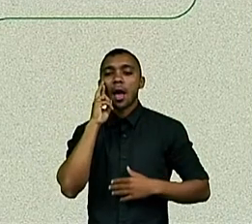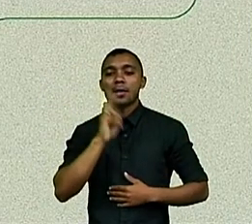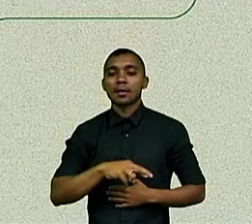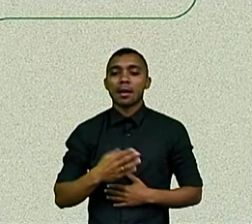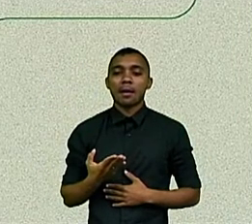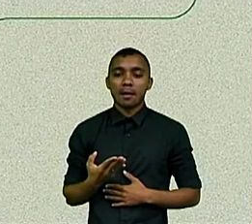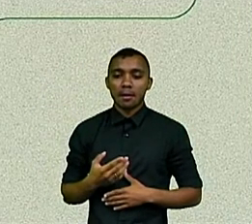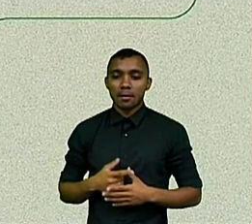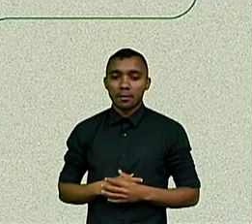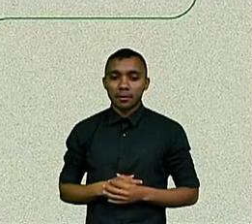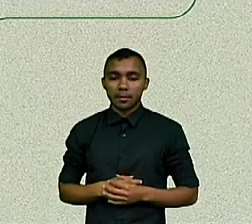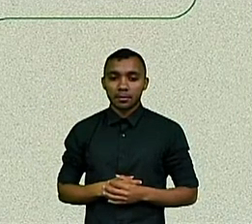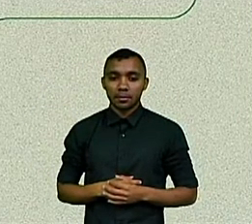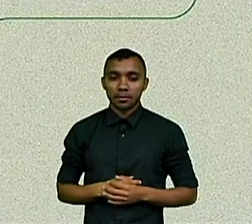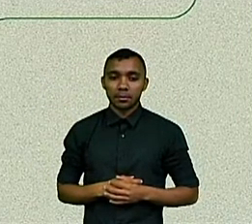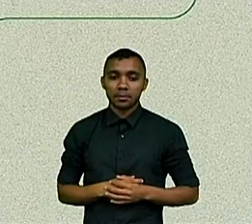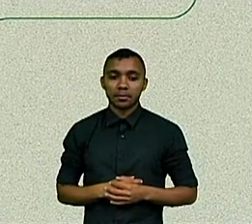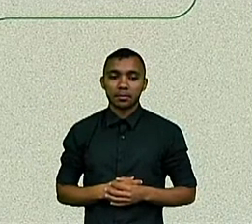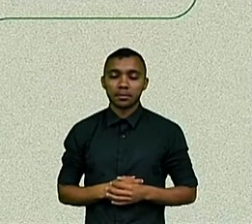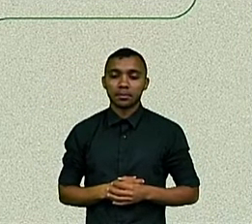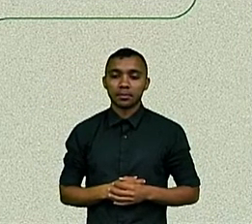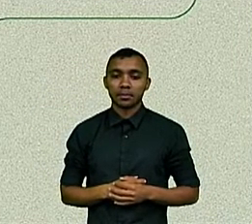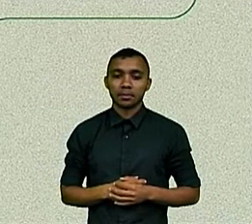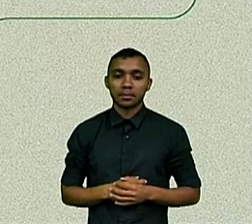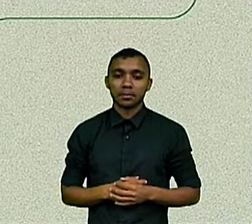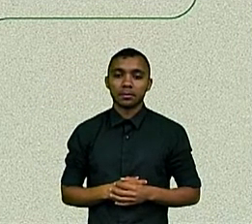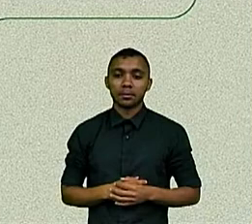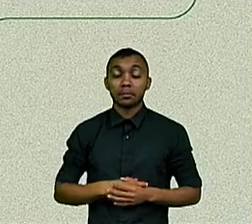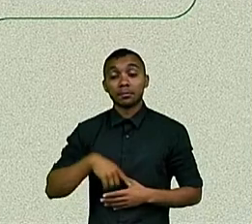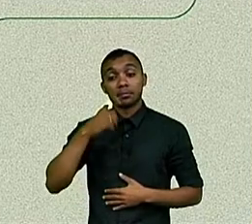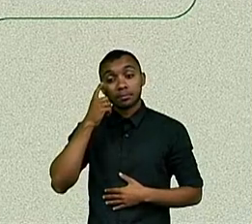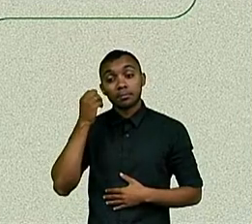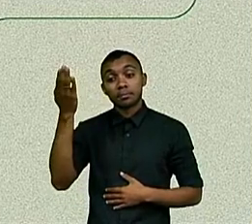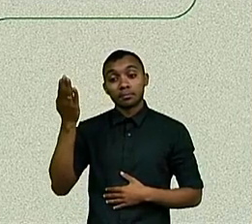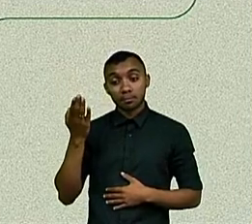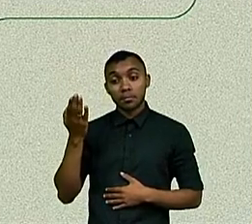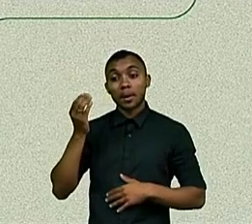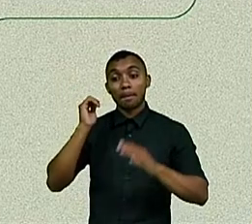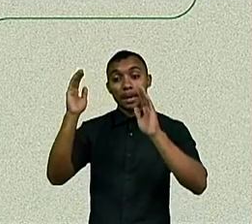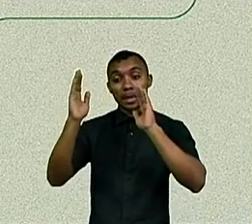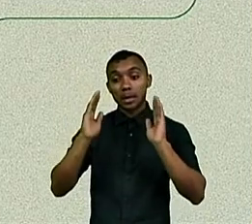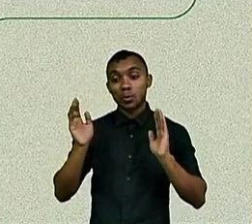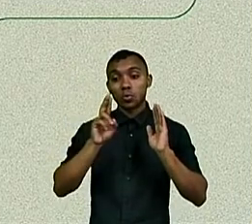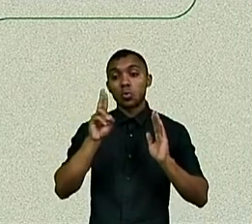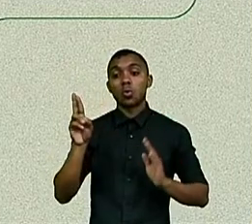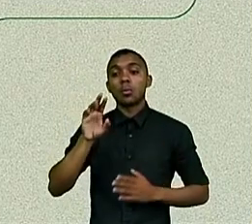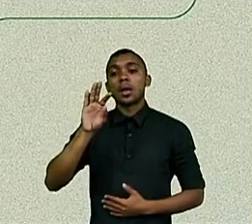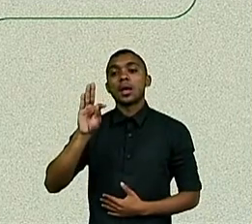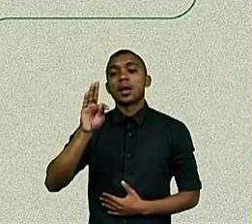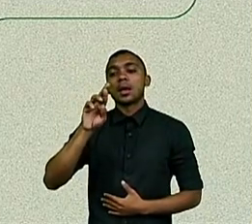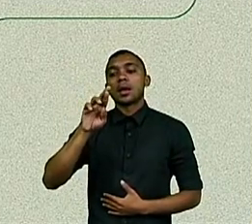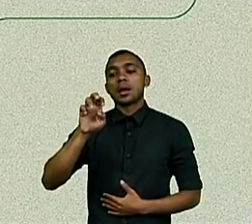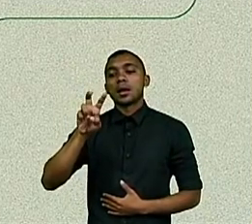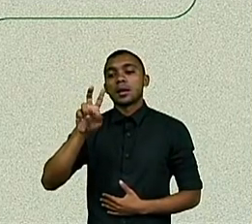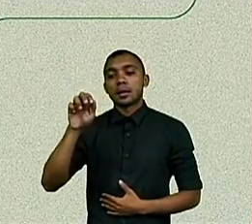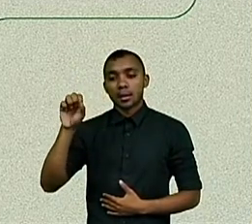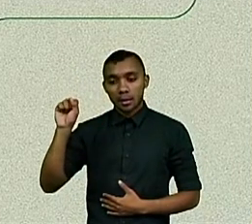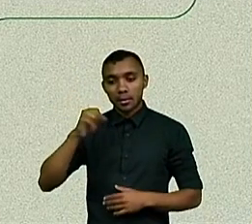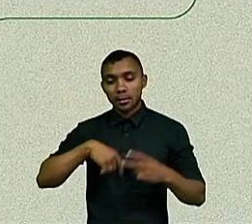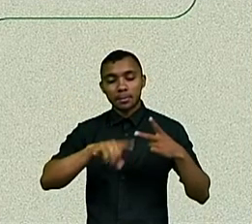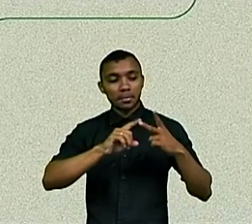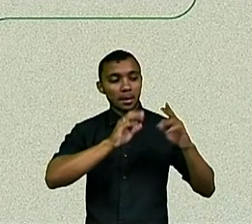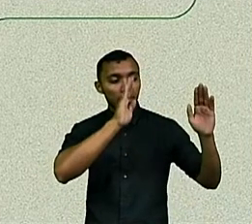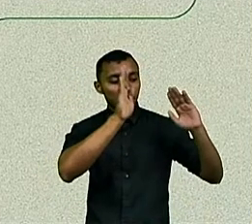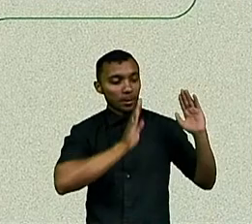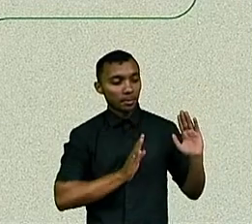o estereótipo que é um pouco equivocado de colocar que a idade média foi a idade das trevas e a idade moderna e